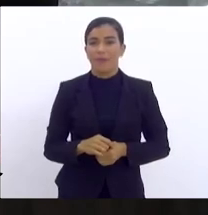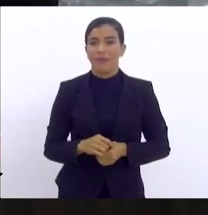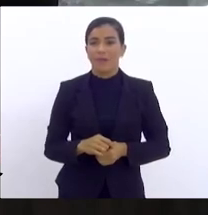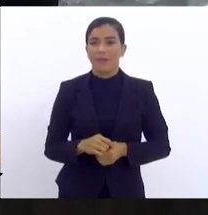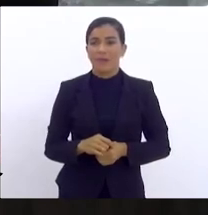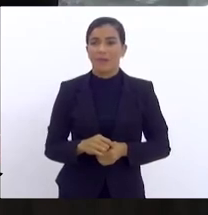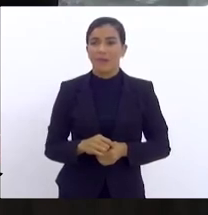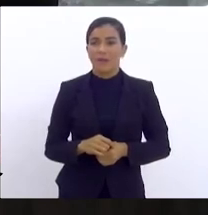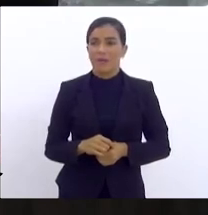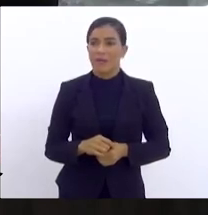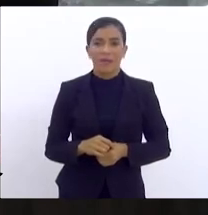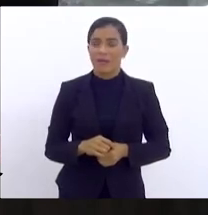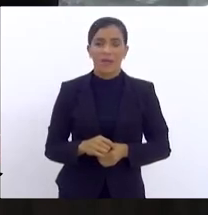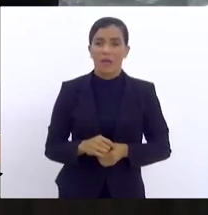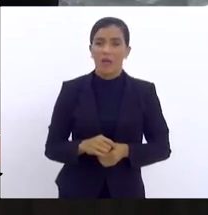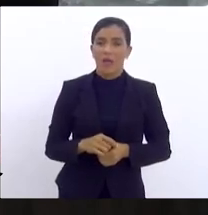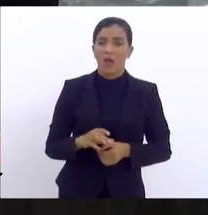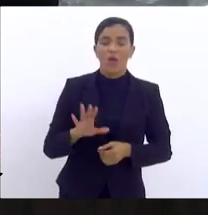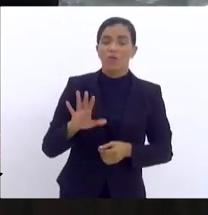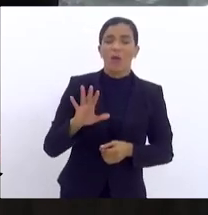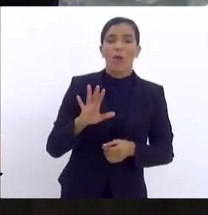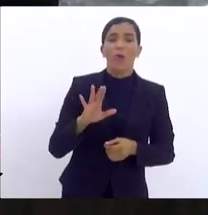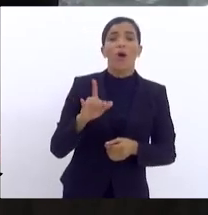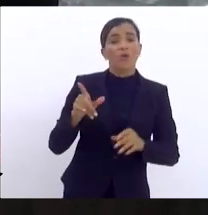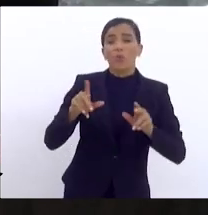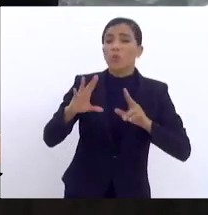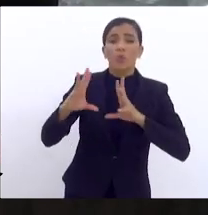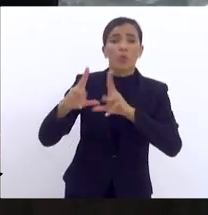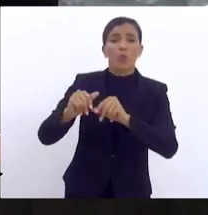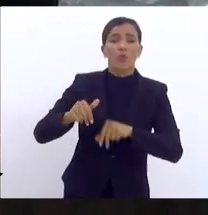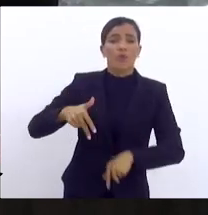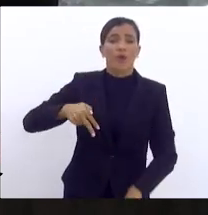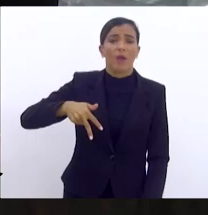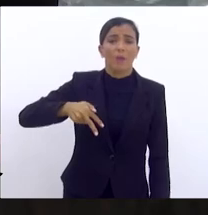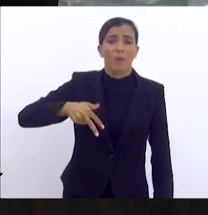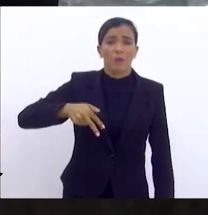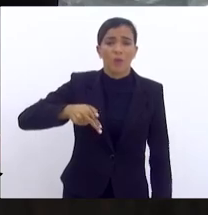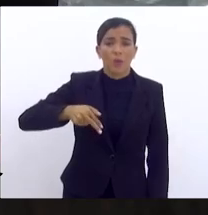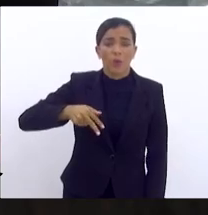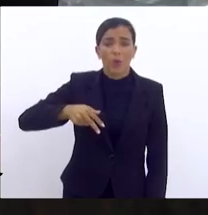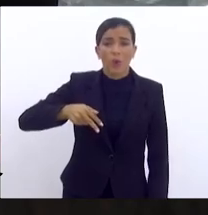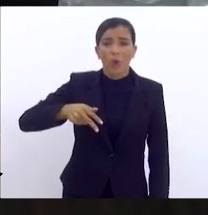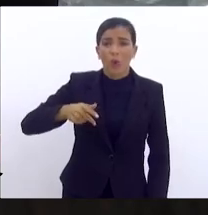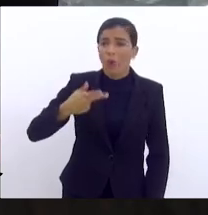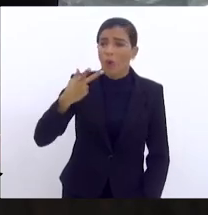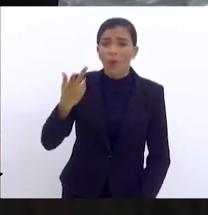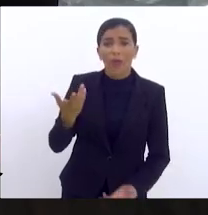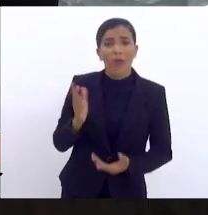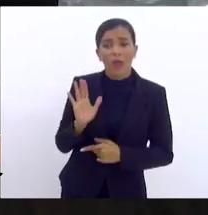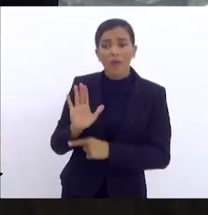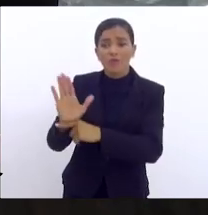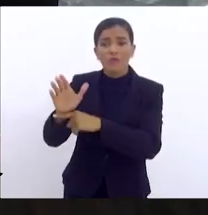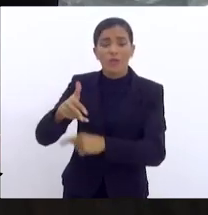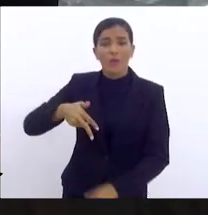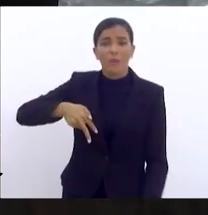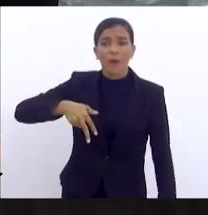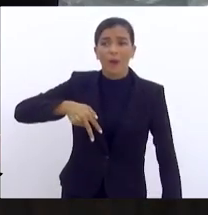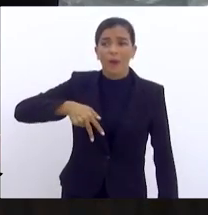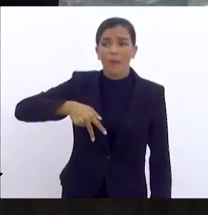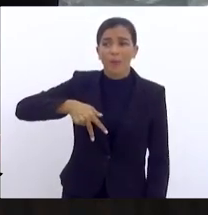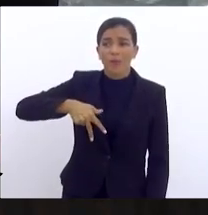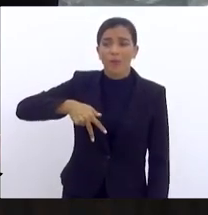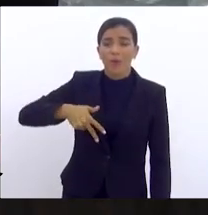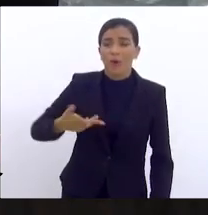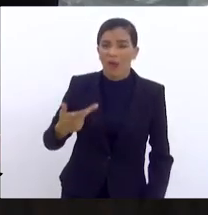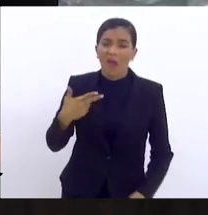foi exatamente Um porto seguro para os vagabundos criar um Porto Seguro para os vagabundos os caras